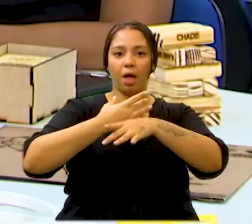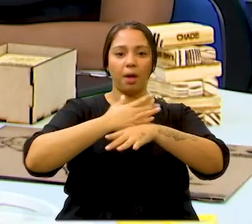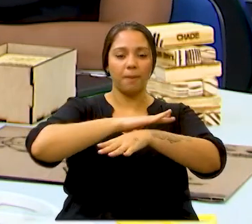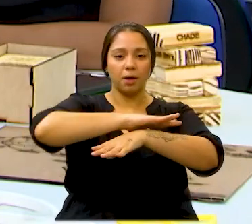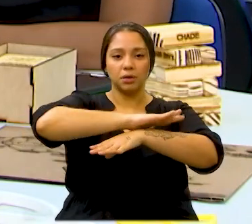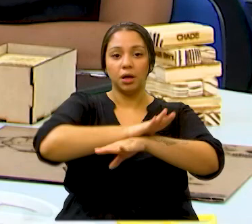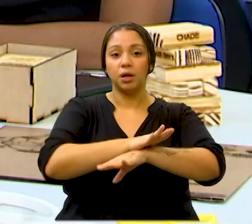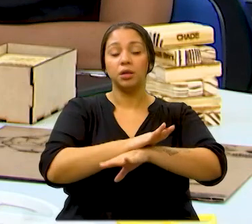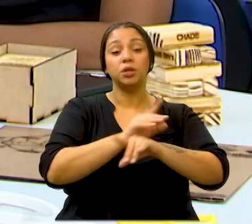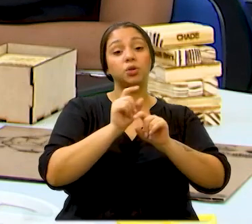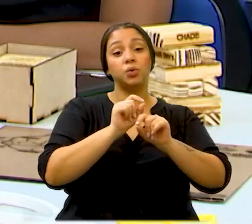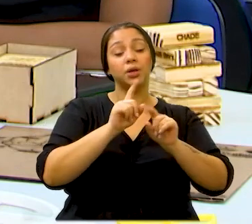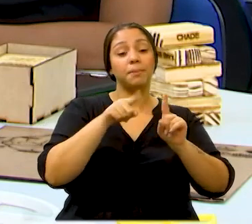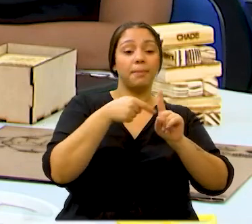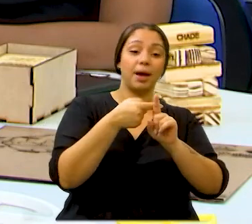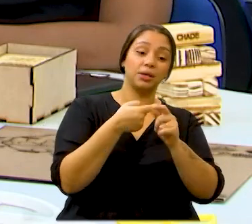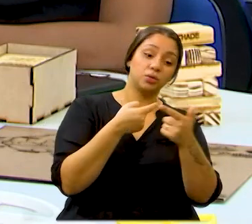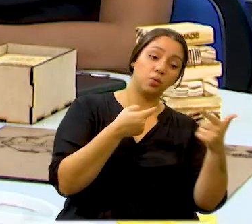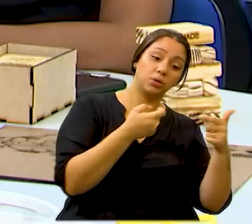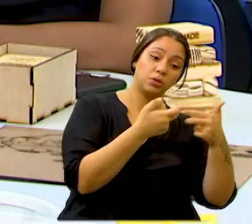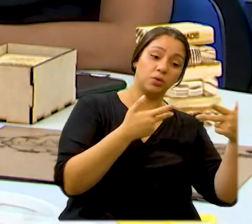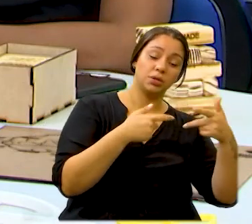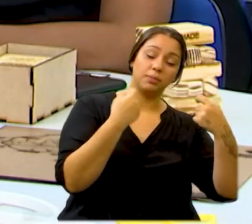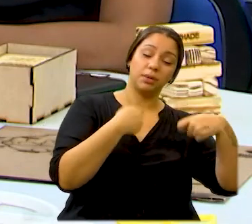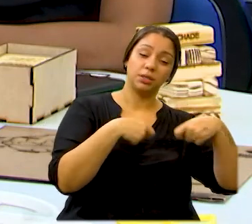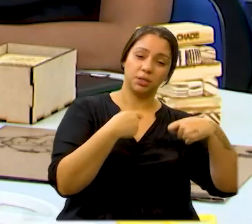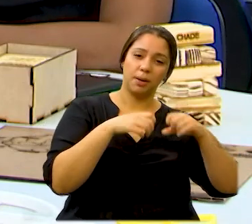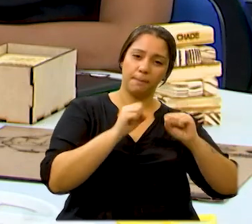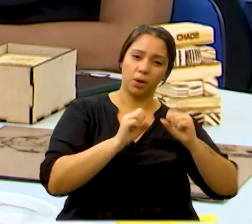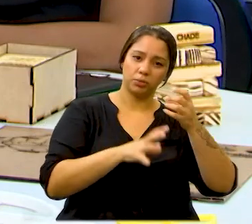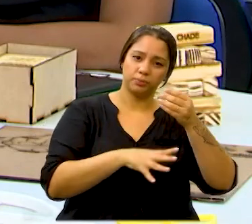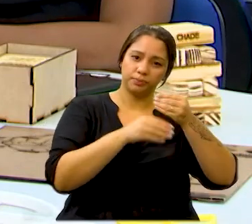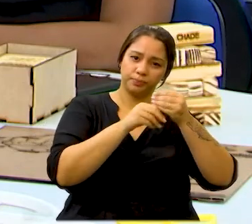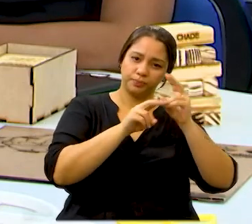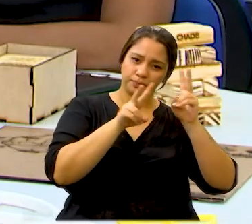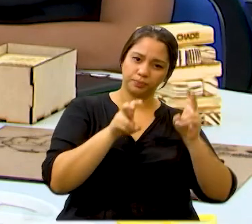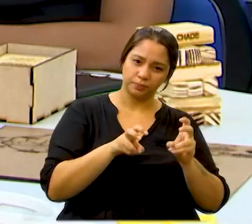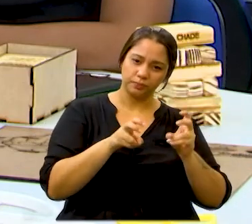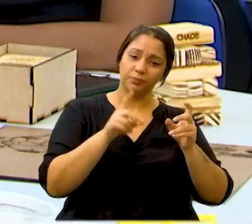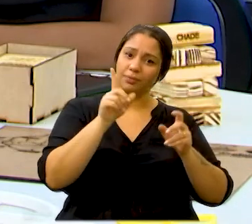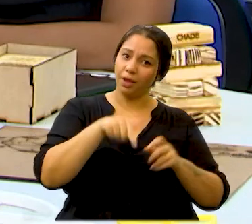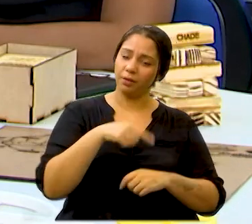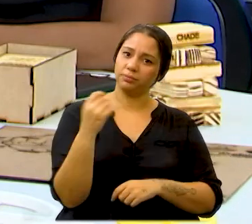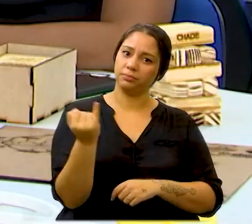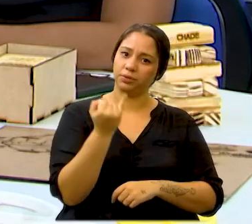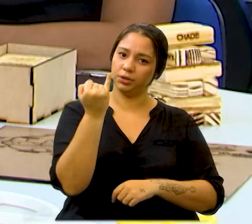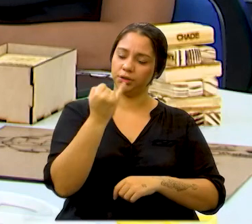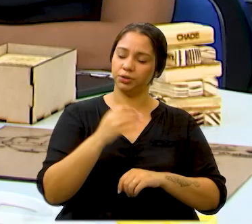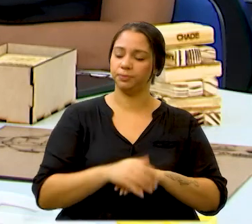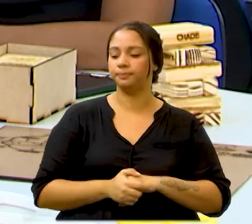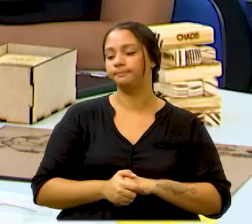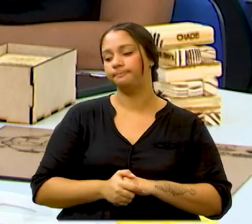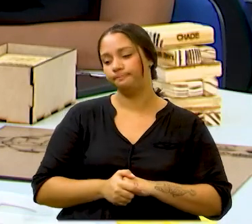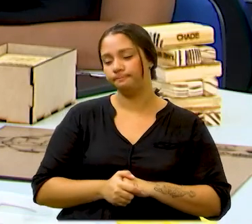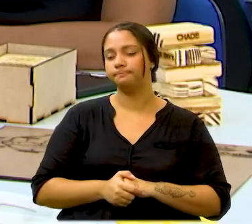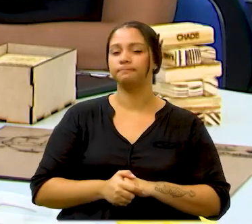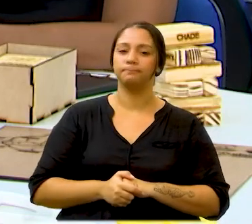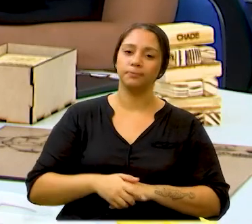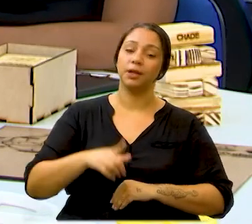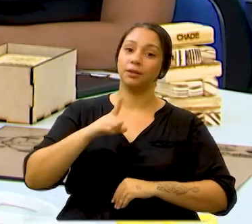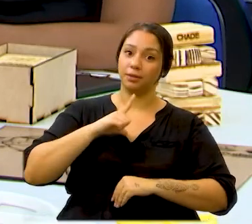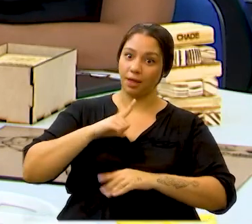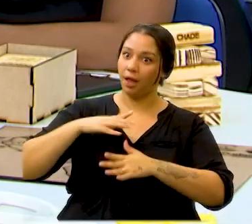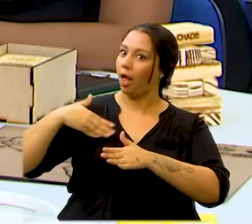combate ao racismo e o que mais precisa, cada vez mais. Gostaria que falasse um pouco mais sobre esse tema, Sim. que é extremamente importante. Bom,